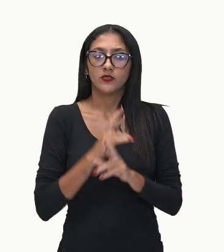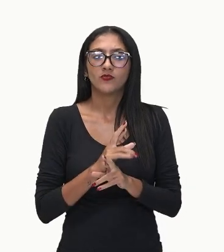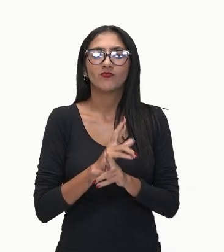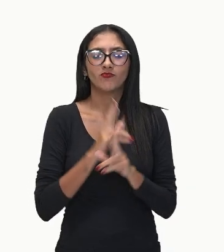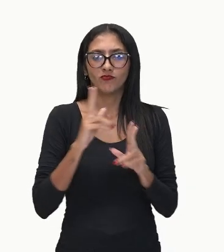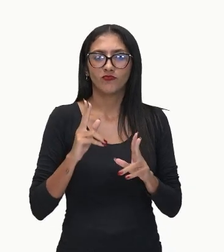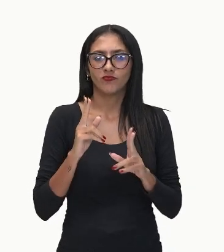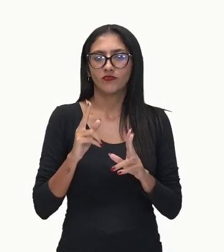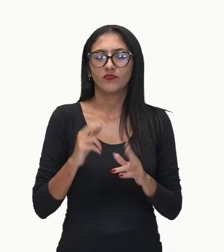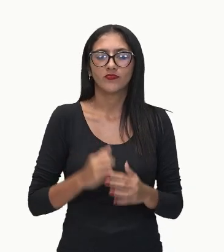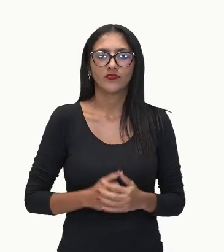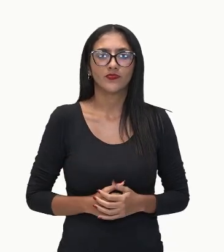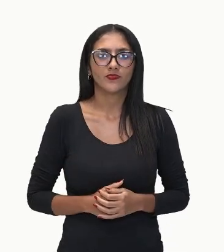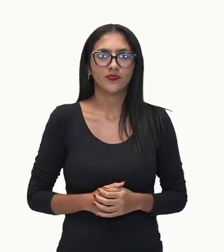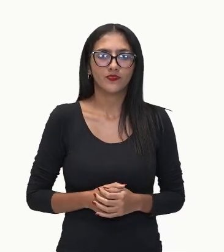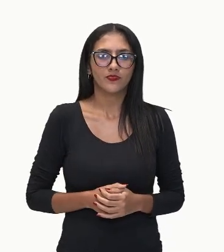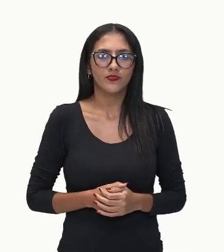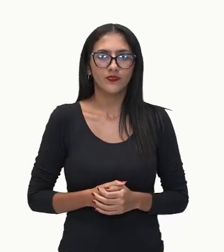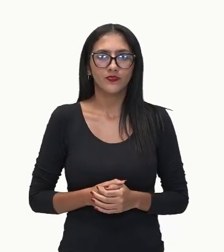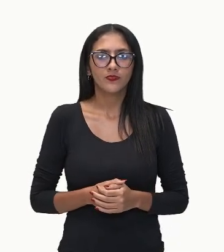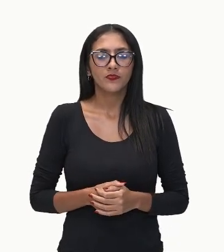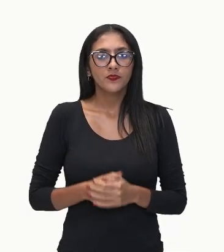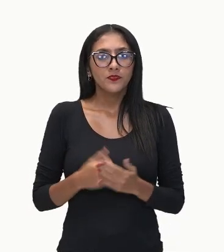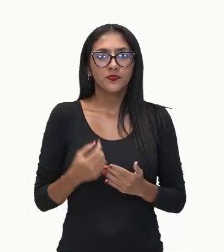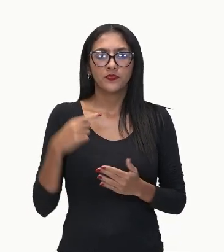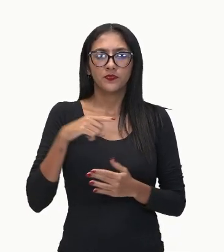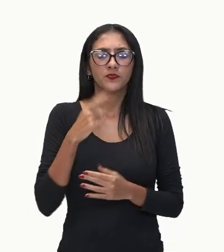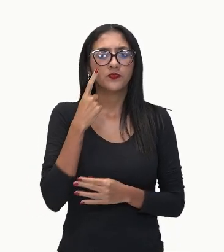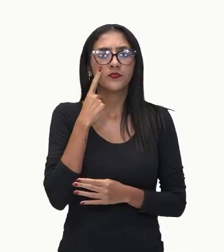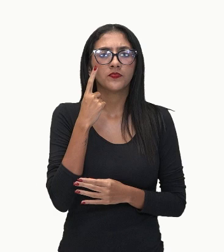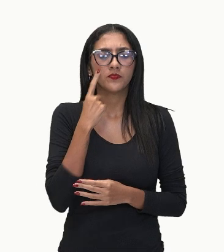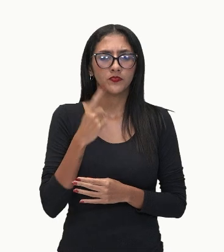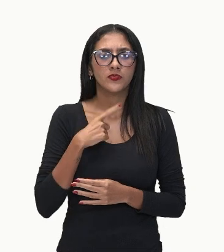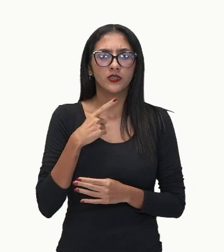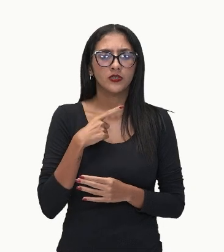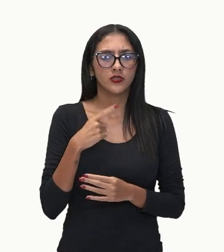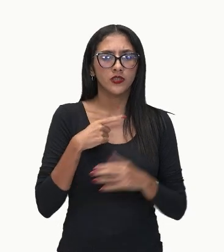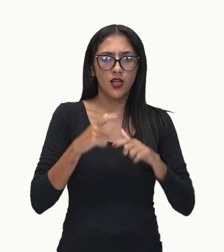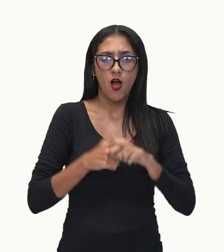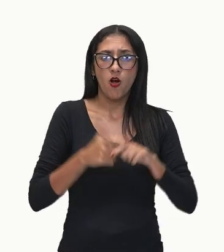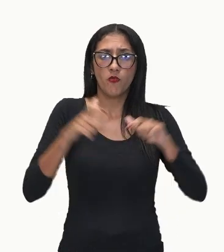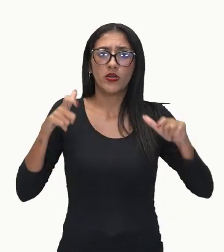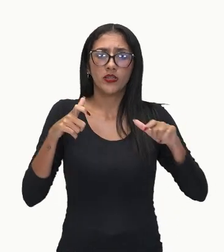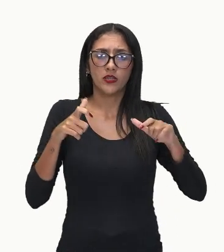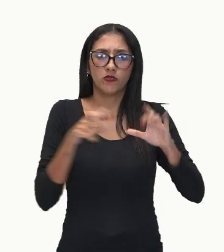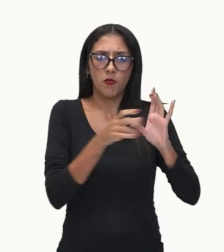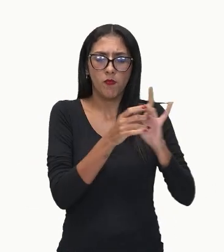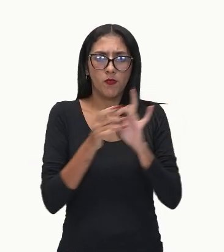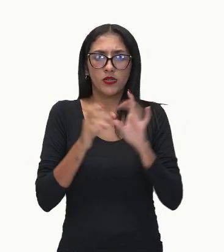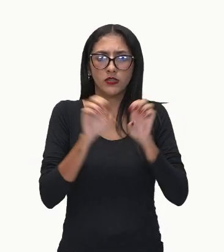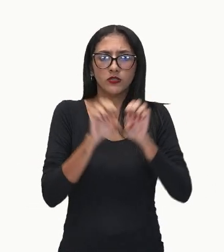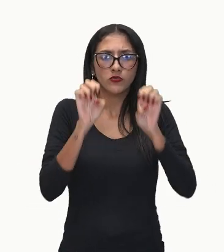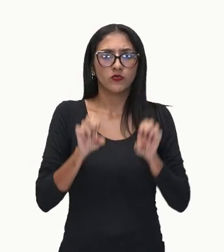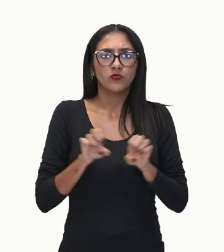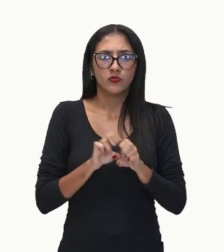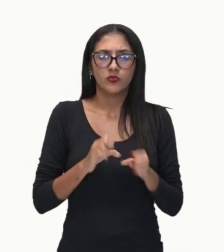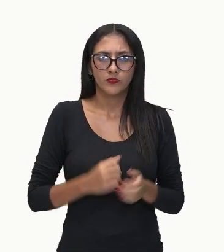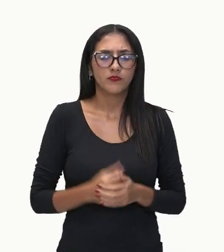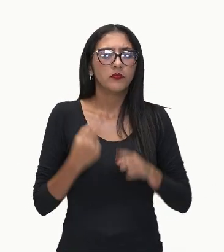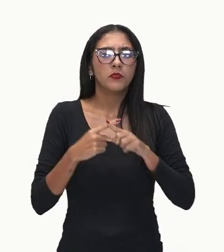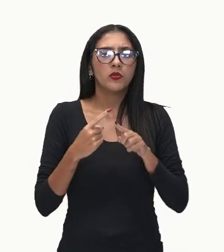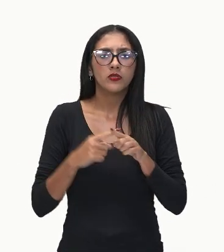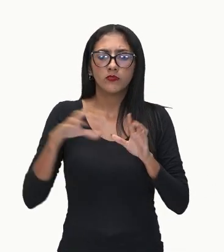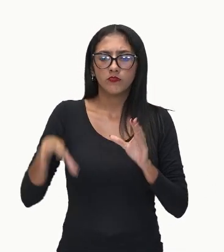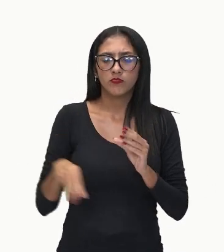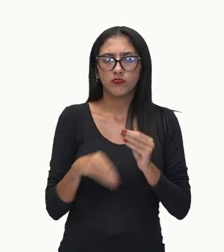vendo que vai aumentando a cadeia carbônica dos lipídios, né? Sendo adicionado outras